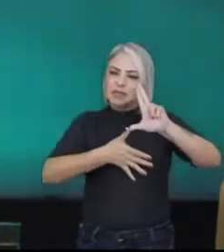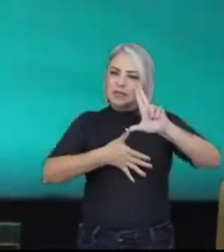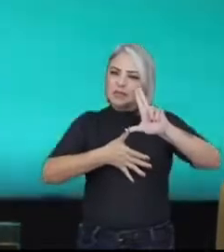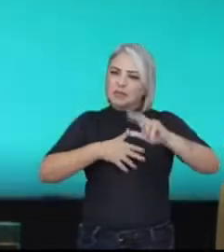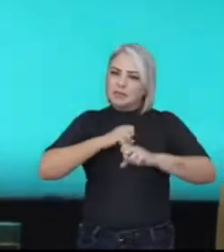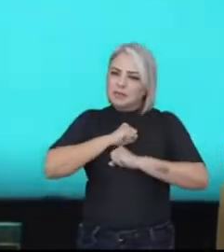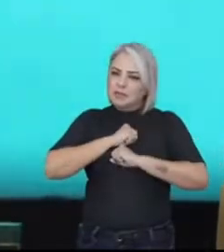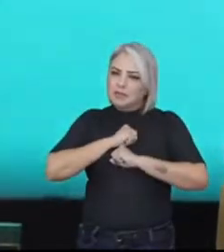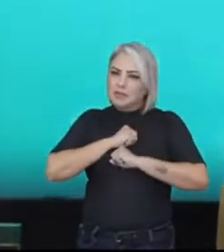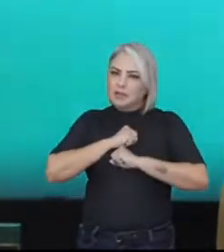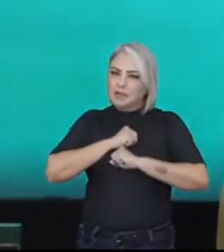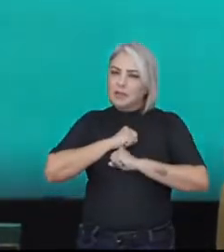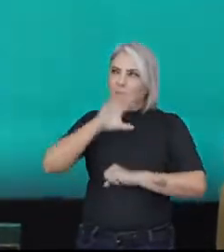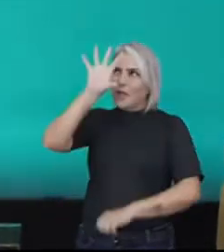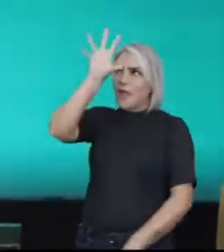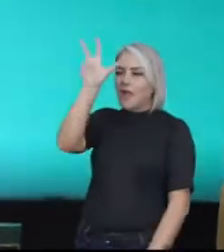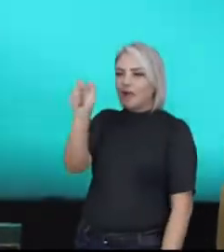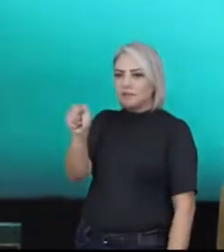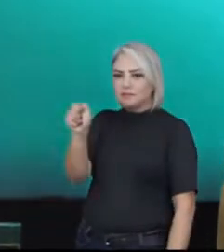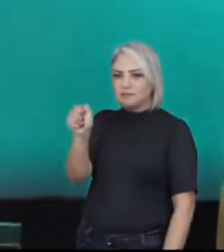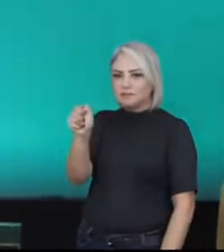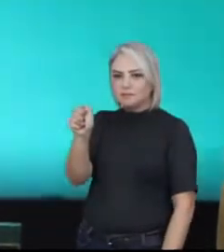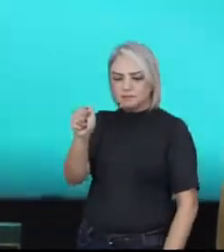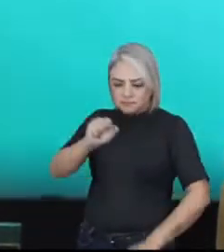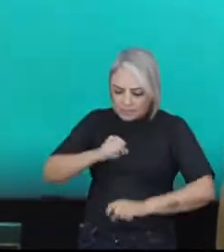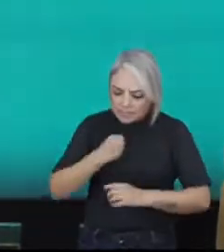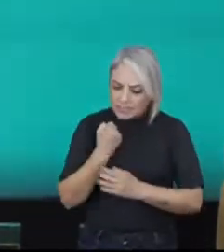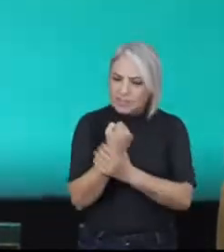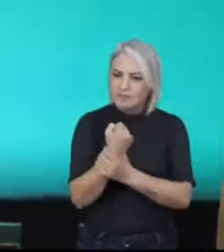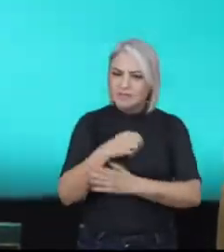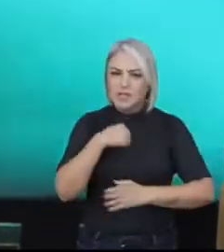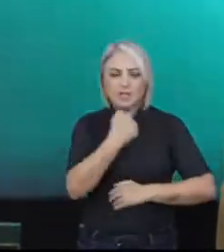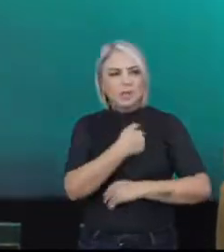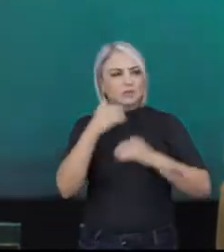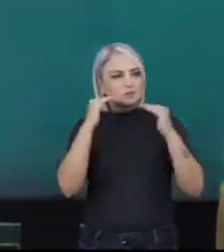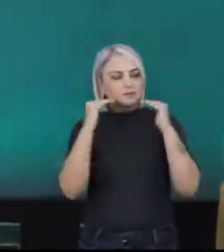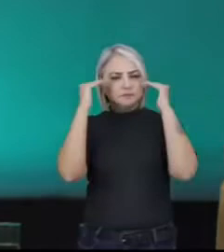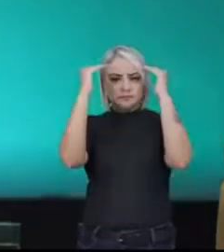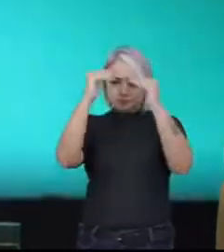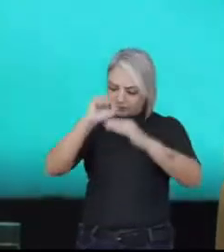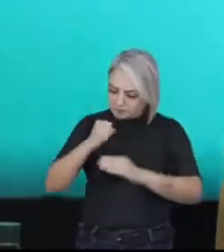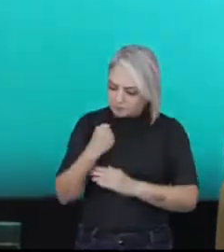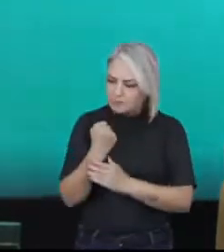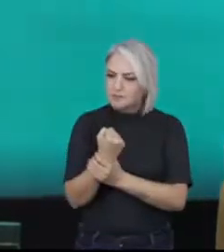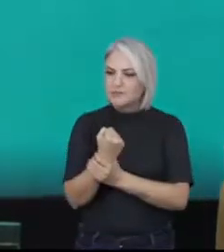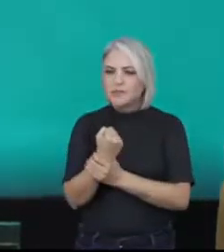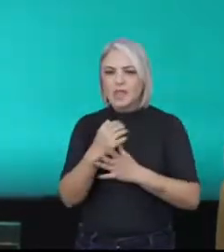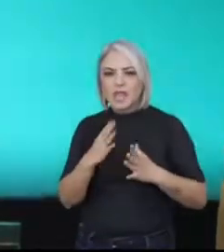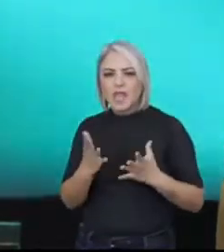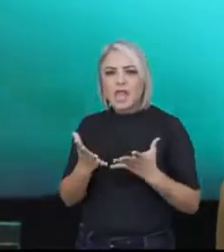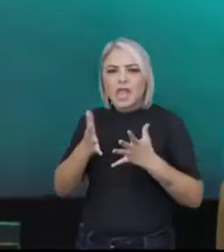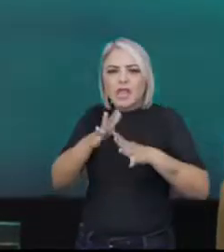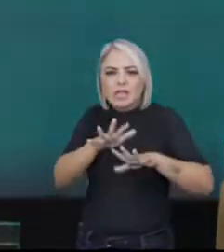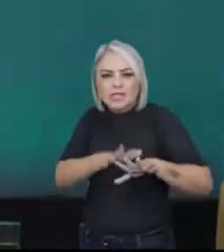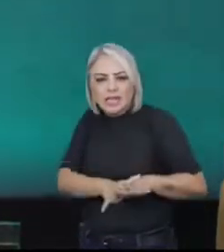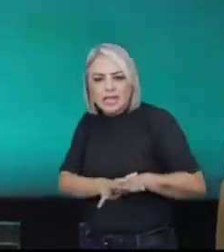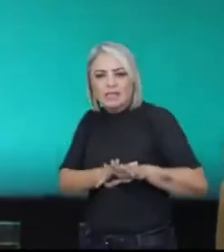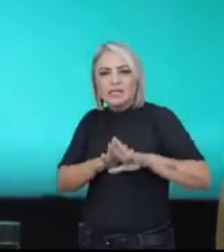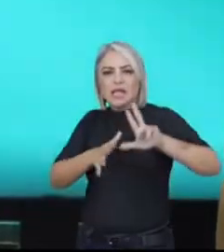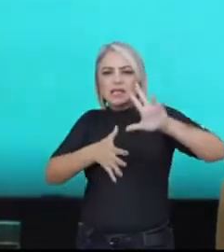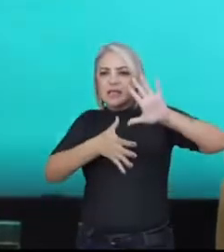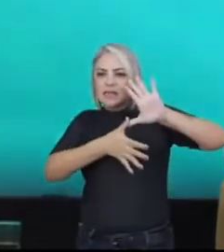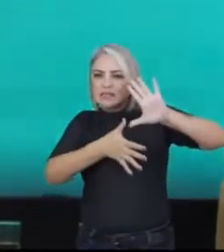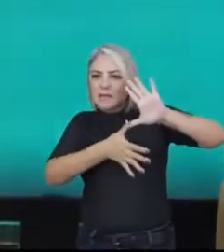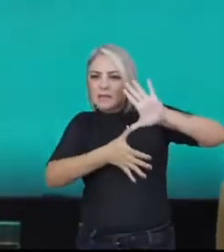africano. Defender a nossa soberania é defender a integração da América do Sul, da América Latina e do Caribe